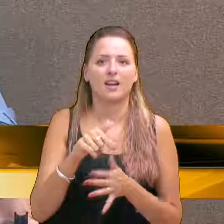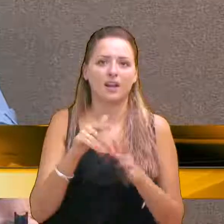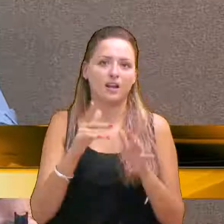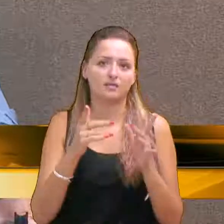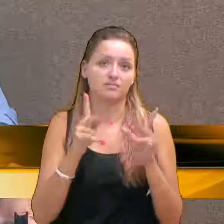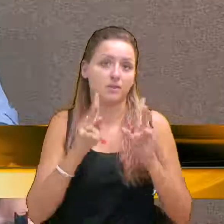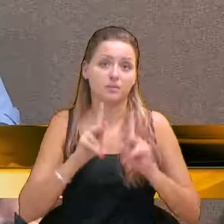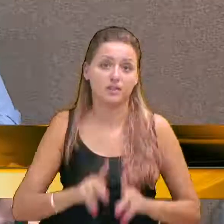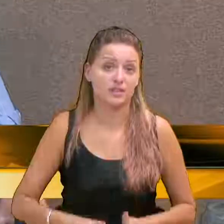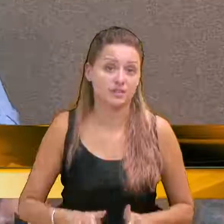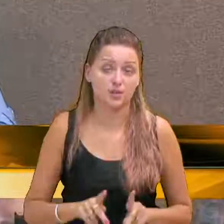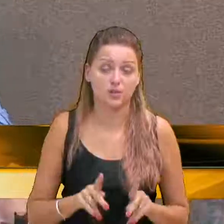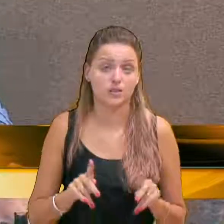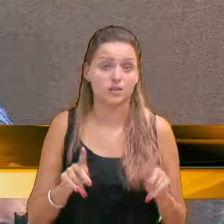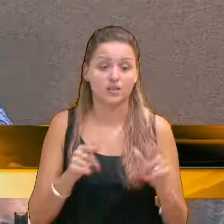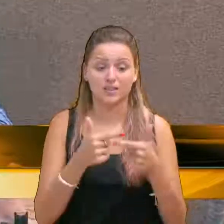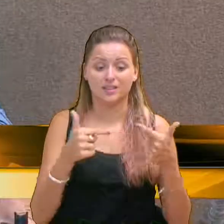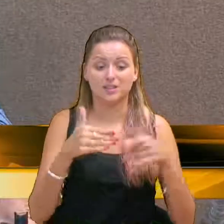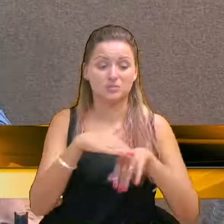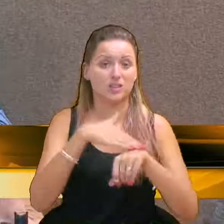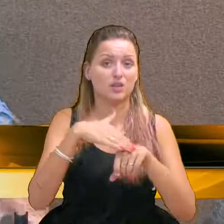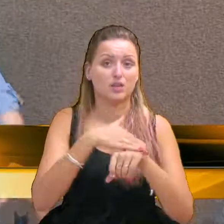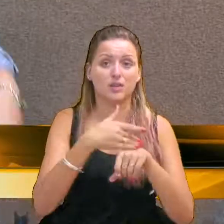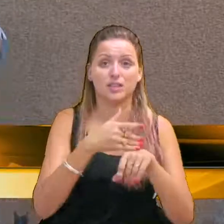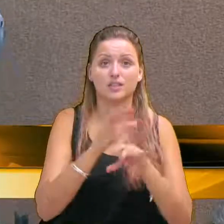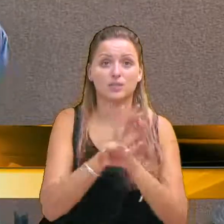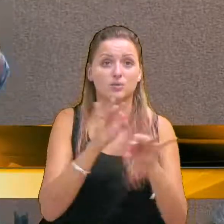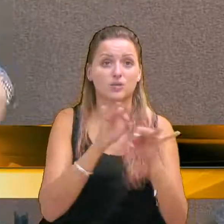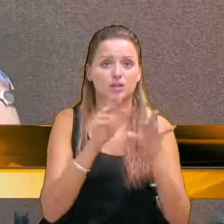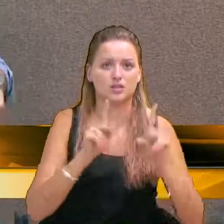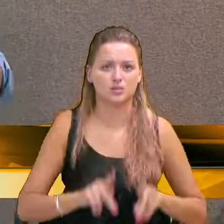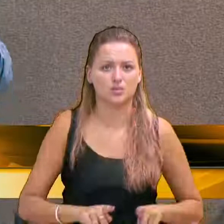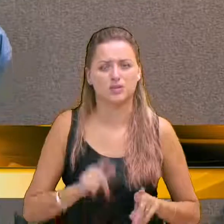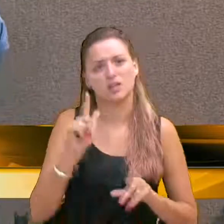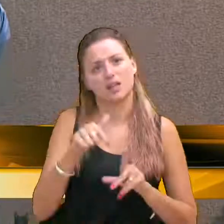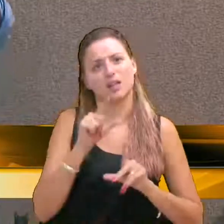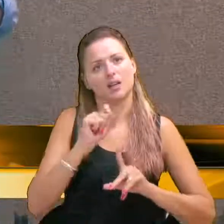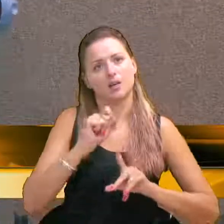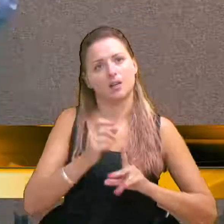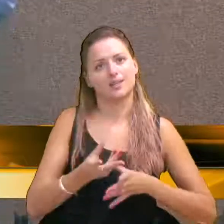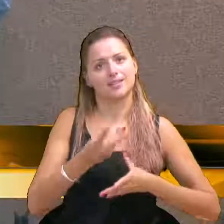centralizador, de uma pessoa que não tem diálogo com ninguém. Isso é de dentro